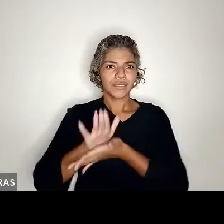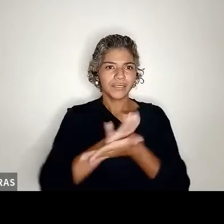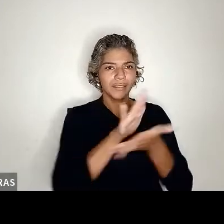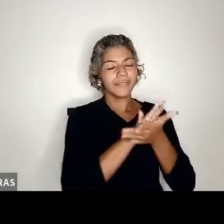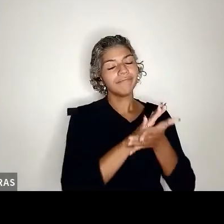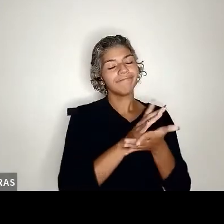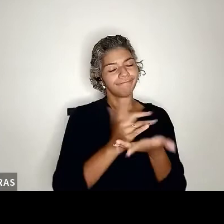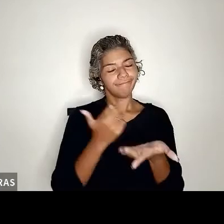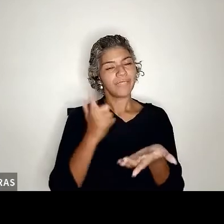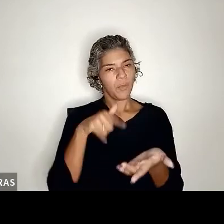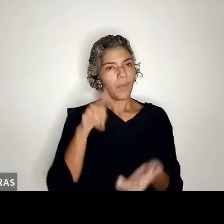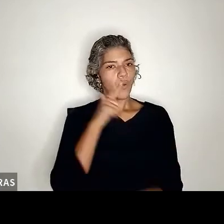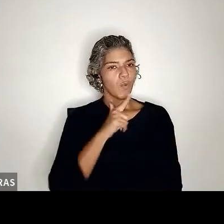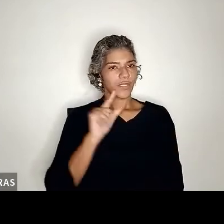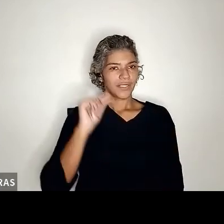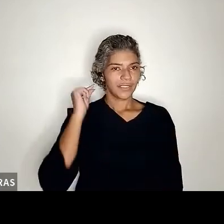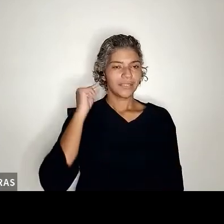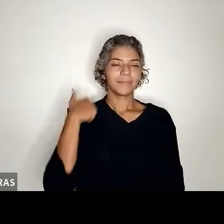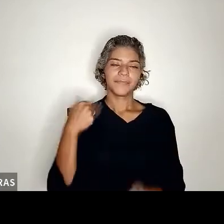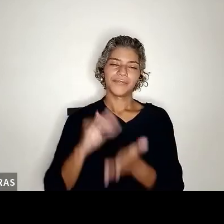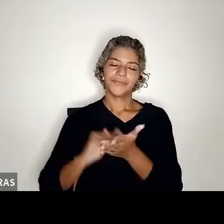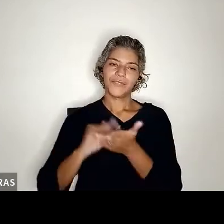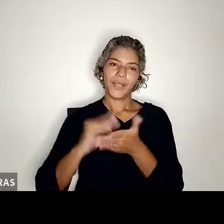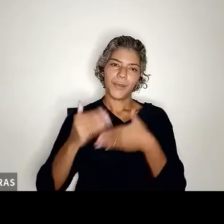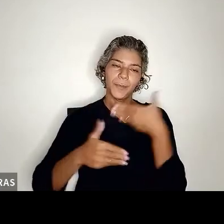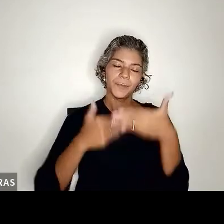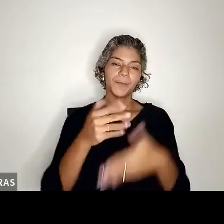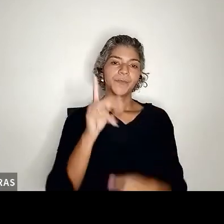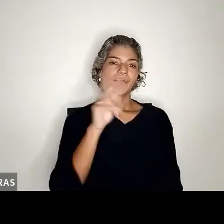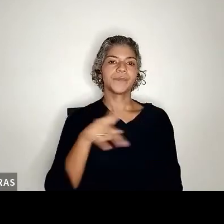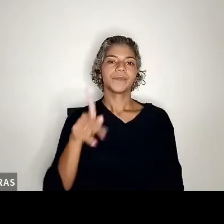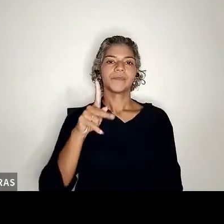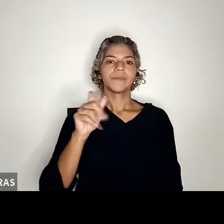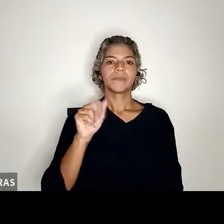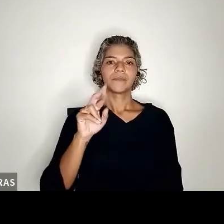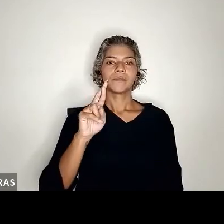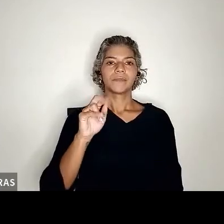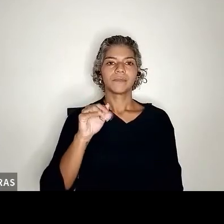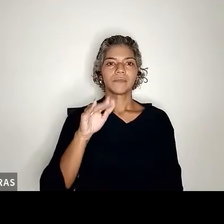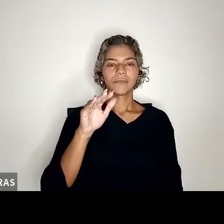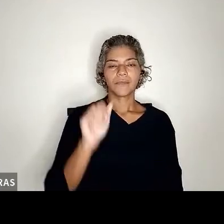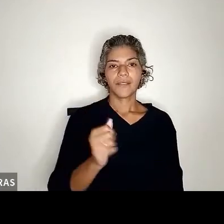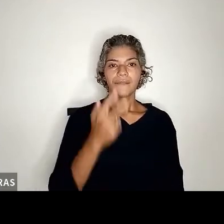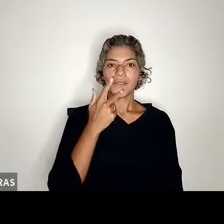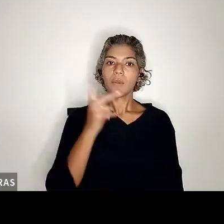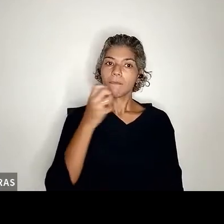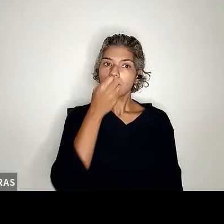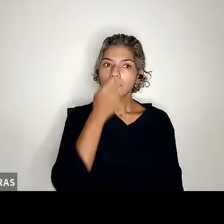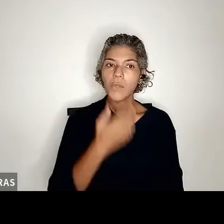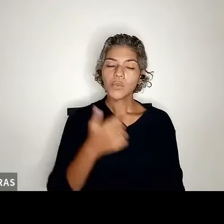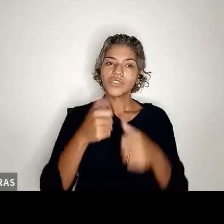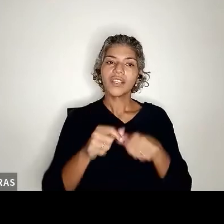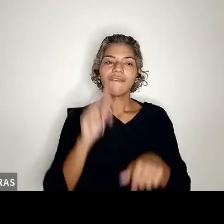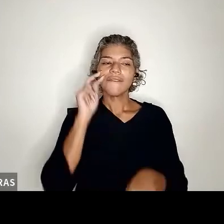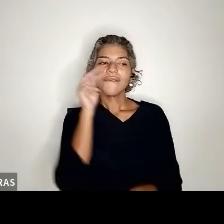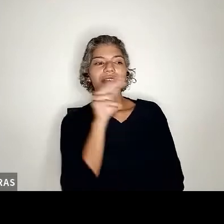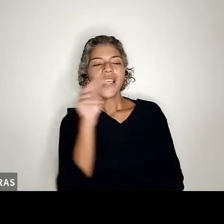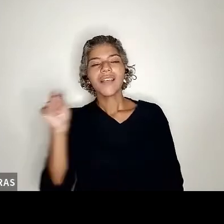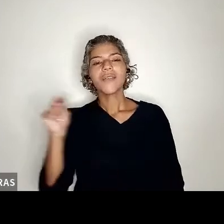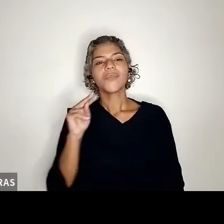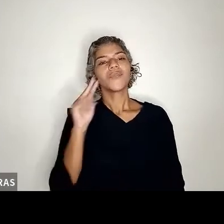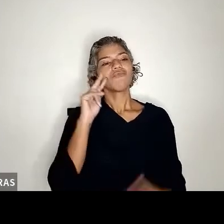A professora Patrícia Constantino comentou, muito bom ter os alunos e alunas de iniciação científica aqui, presentes no